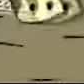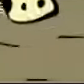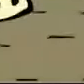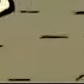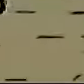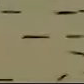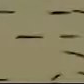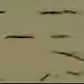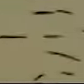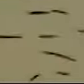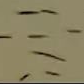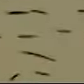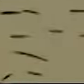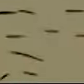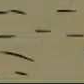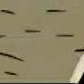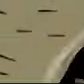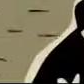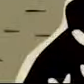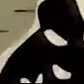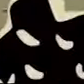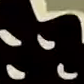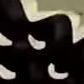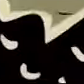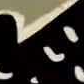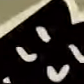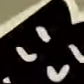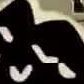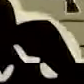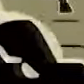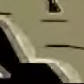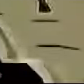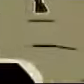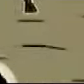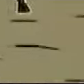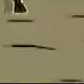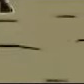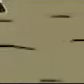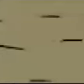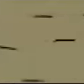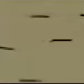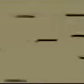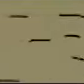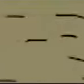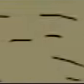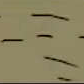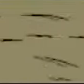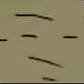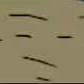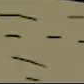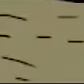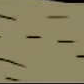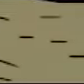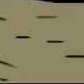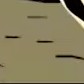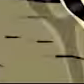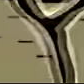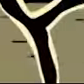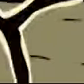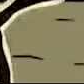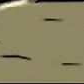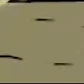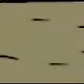O poeta é o escravo das coisas que a mente dita. Ela traz, ele interpreta,